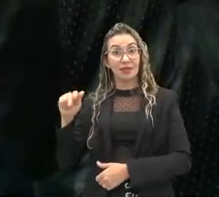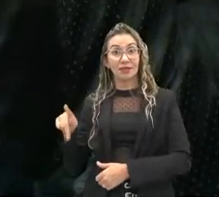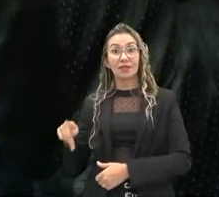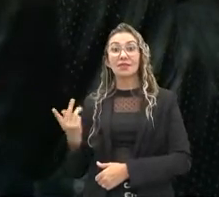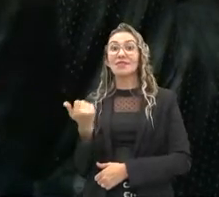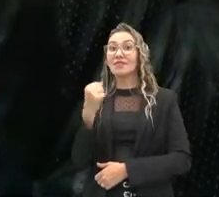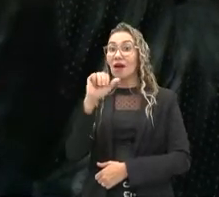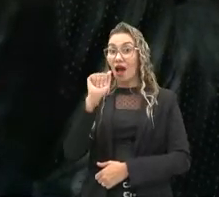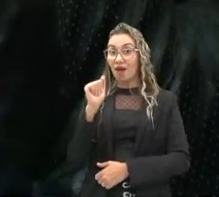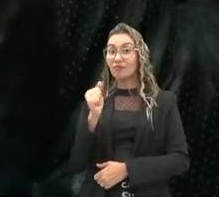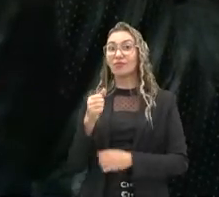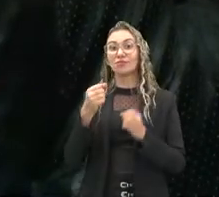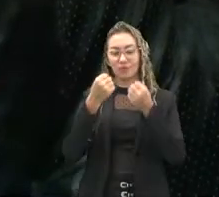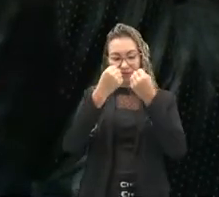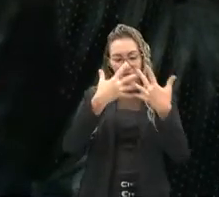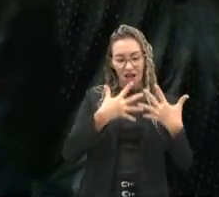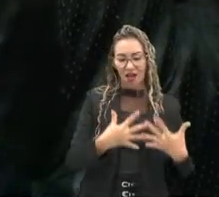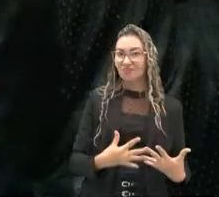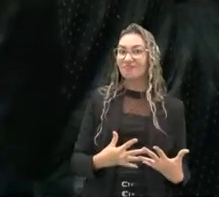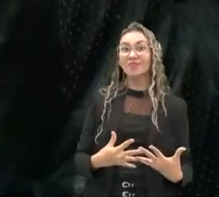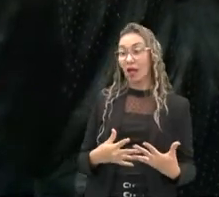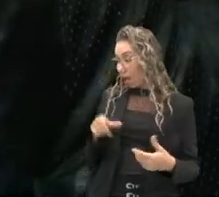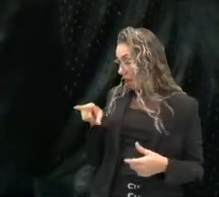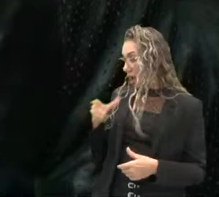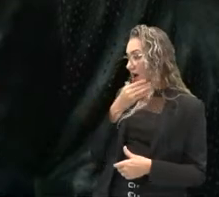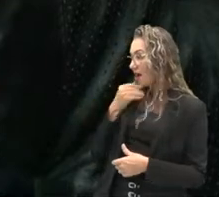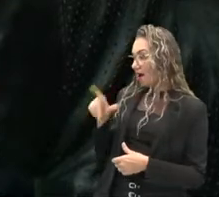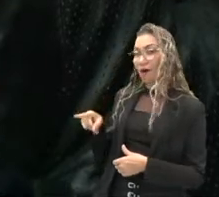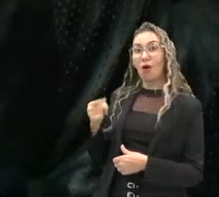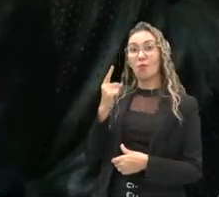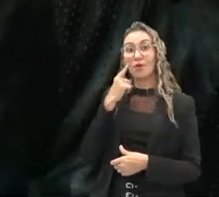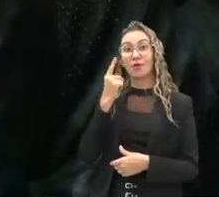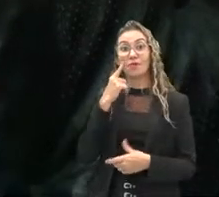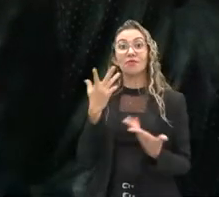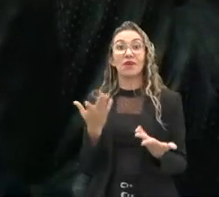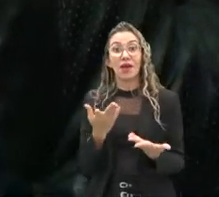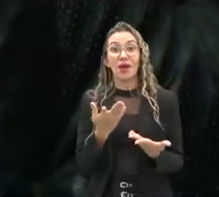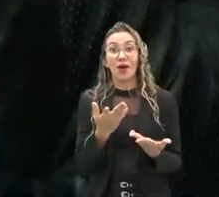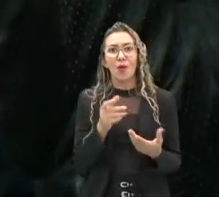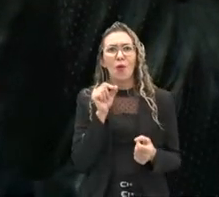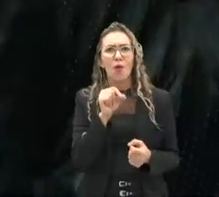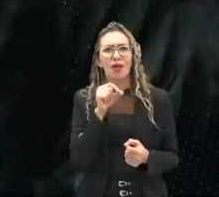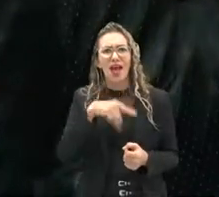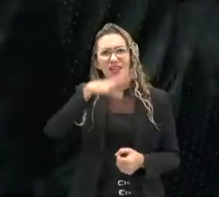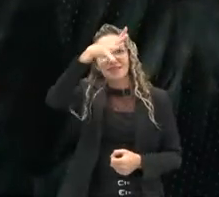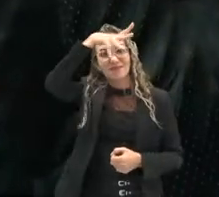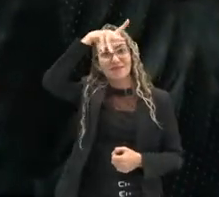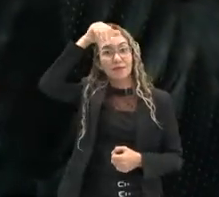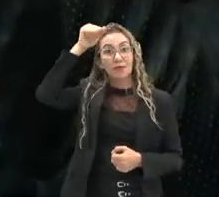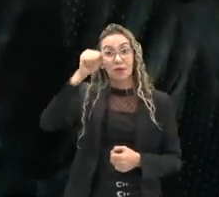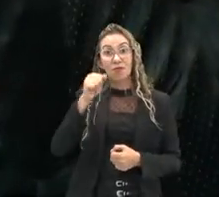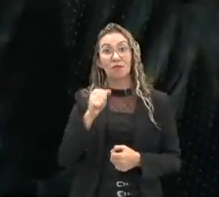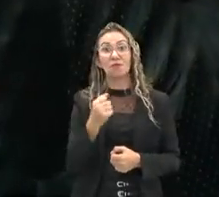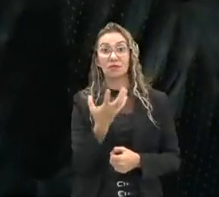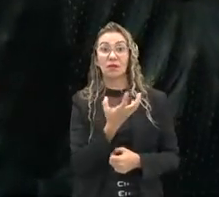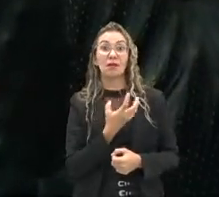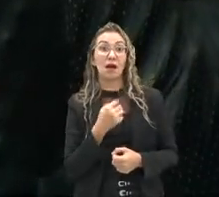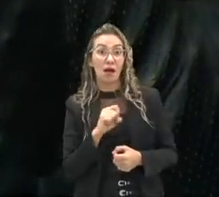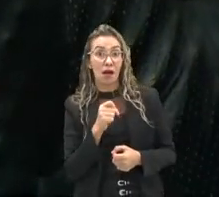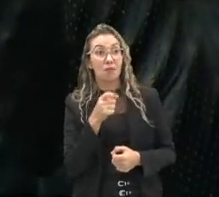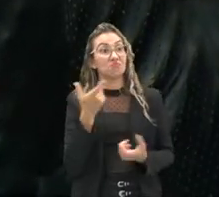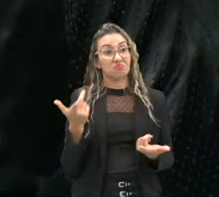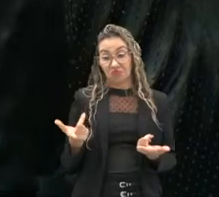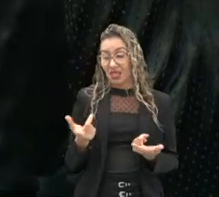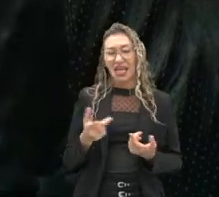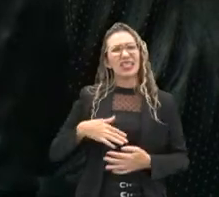aspas, o Filinto vira um bicho quando algum interesse de Mato Grosso está em jogo, por menor que seja, dá gosto